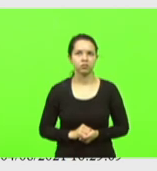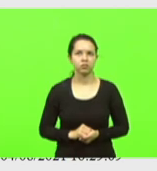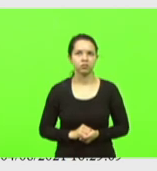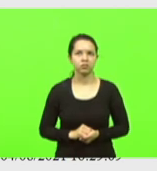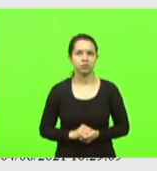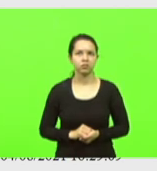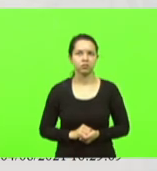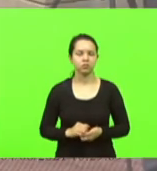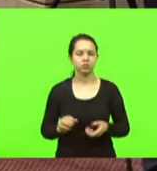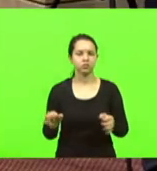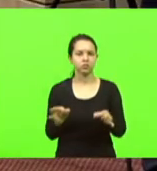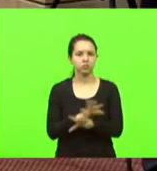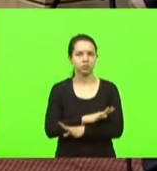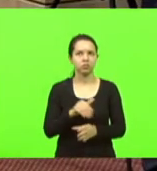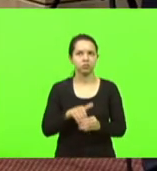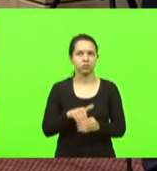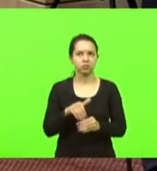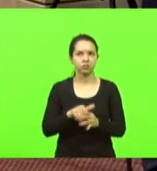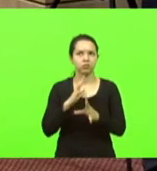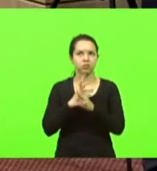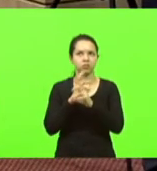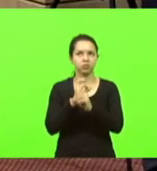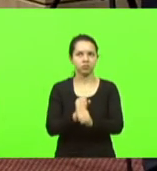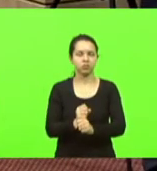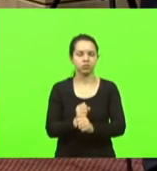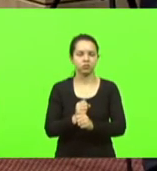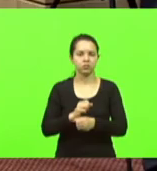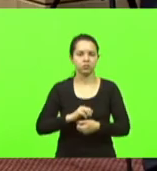o cerrado a votação Qual é o resultado